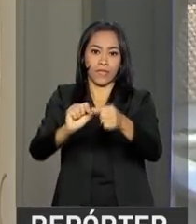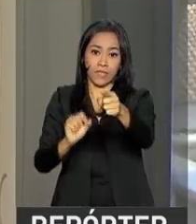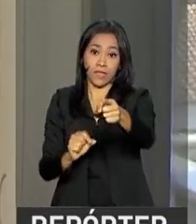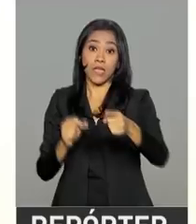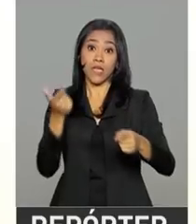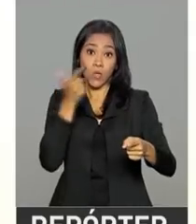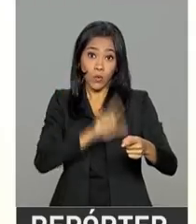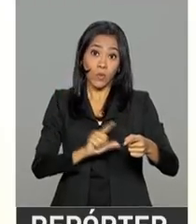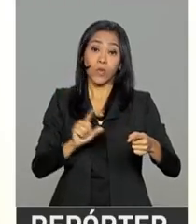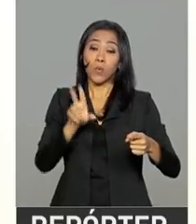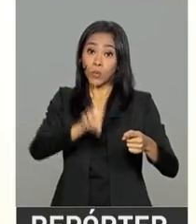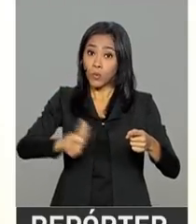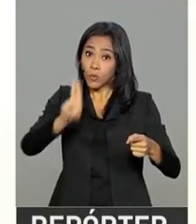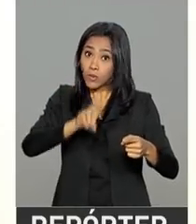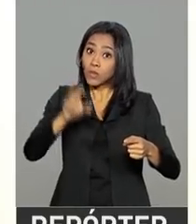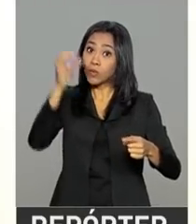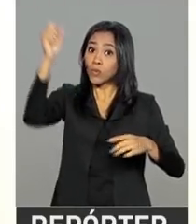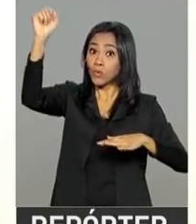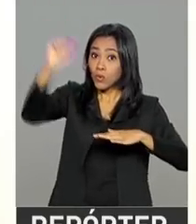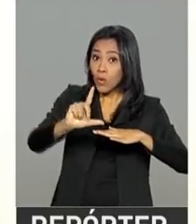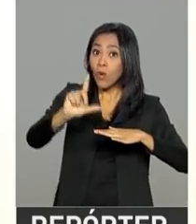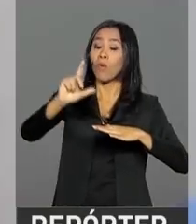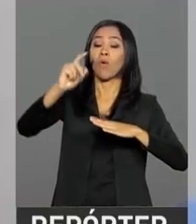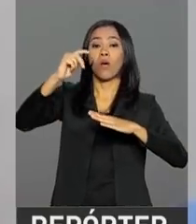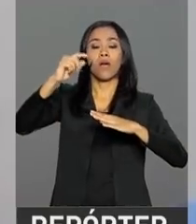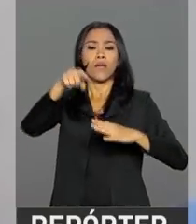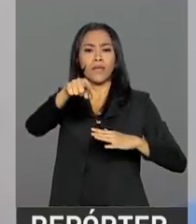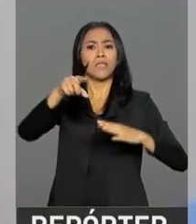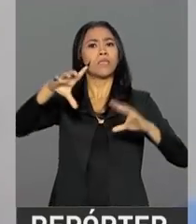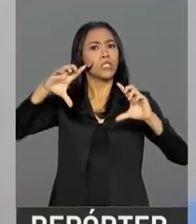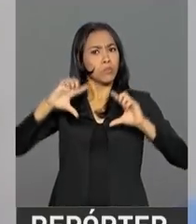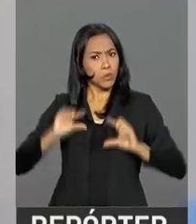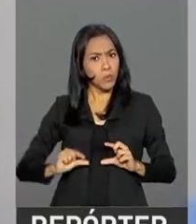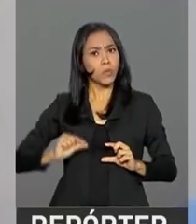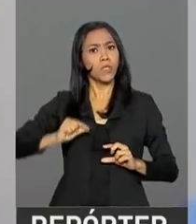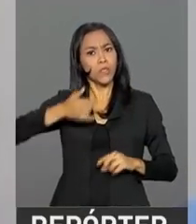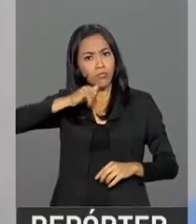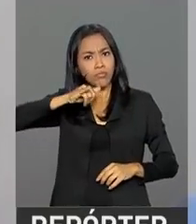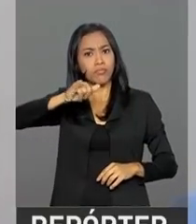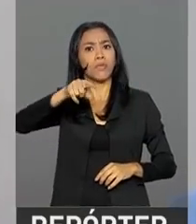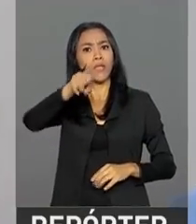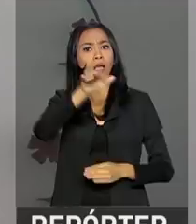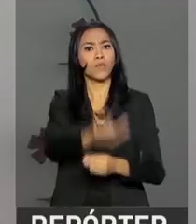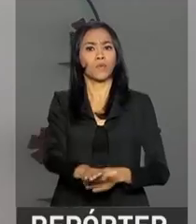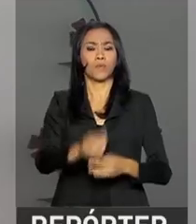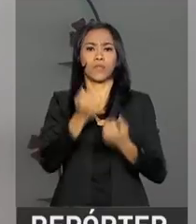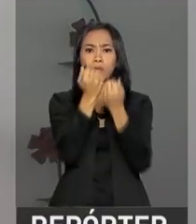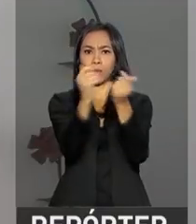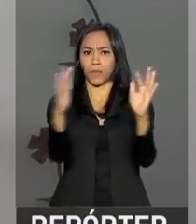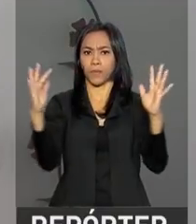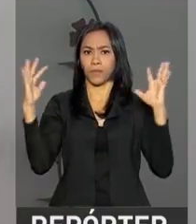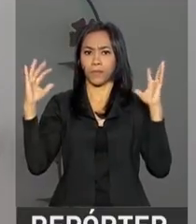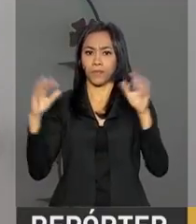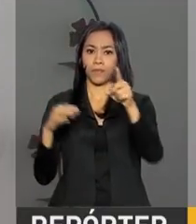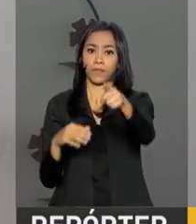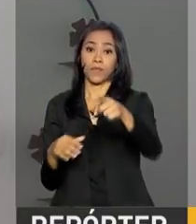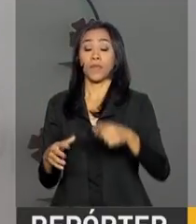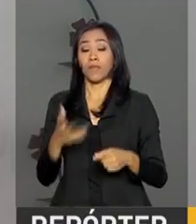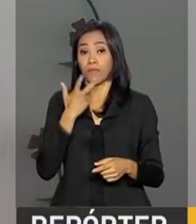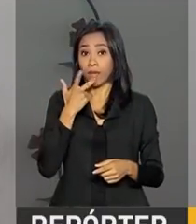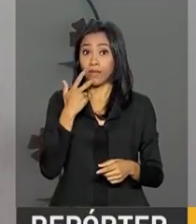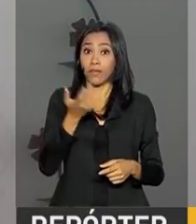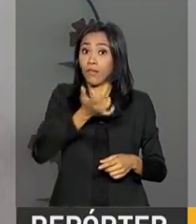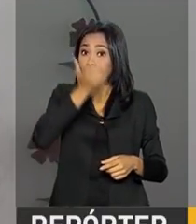capta do sol a conta de luz abaixou consideravelmente rafael ainda ajuda o meio ambiente é uma energia limpa é